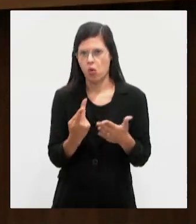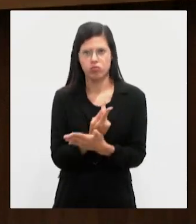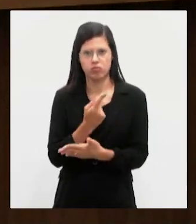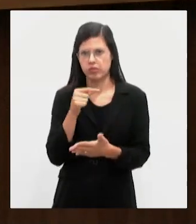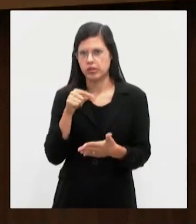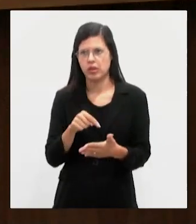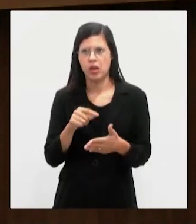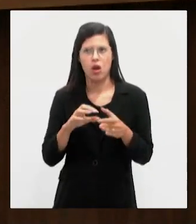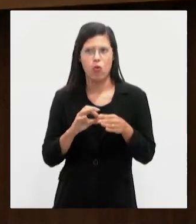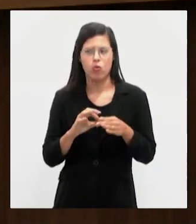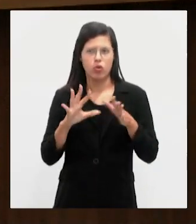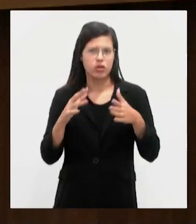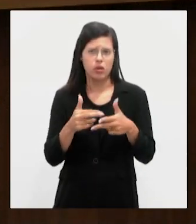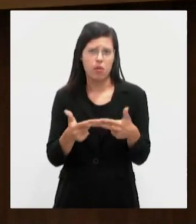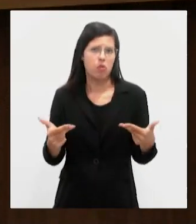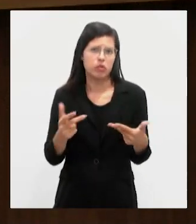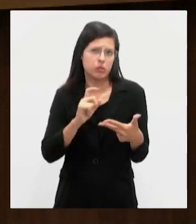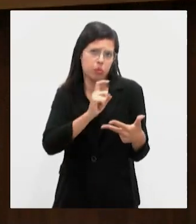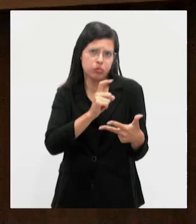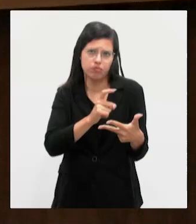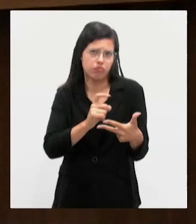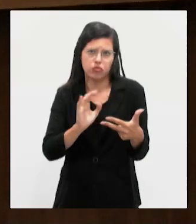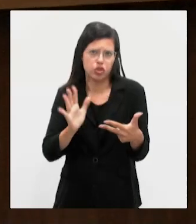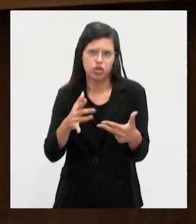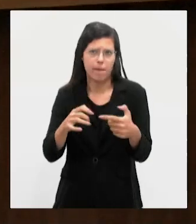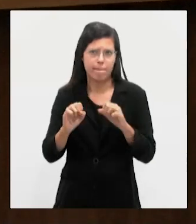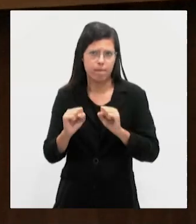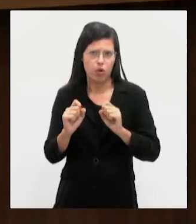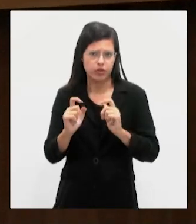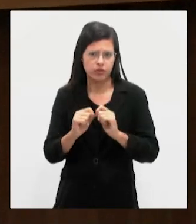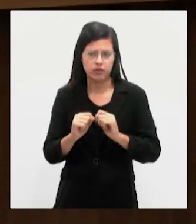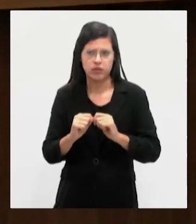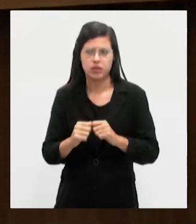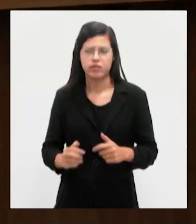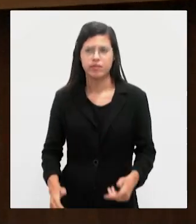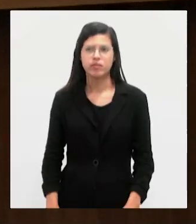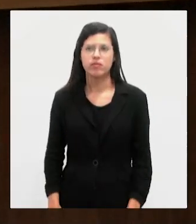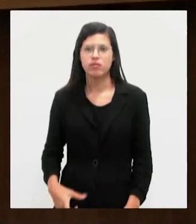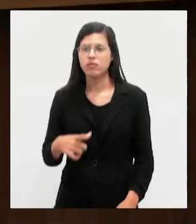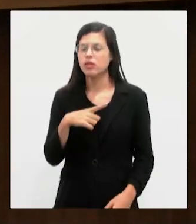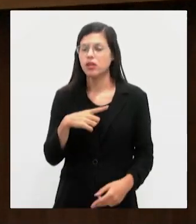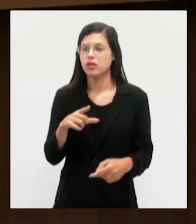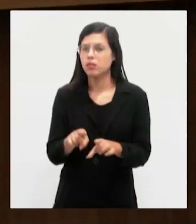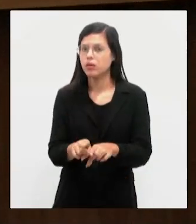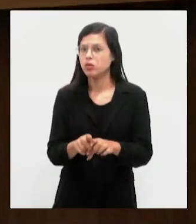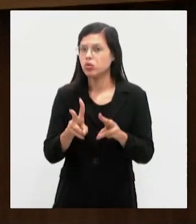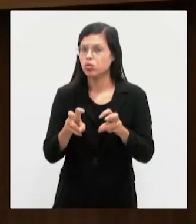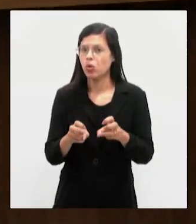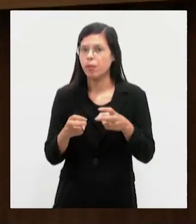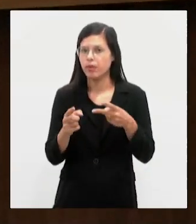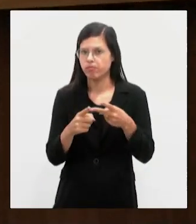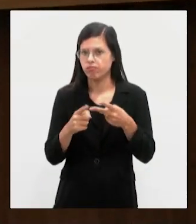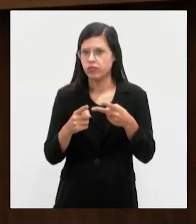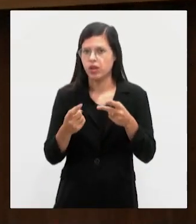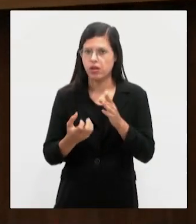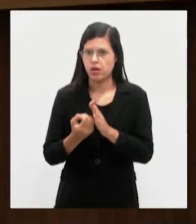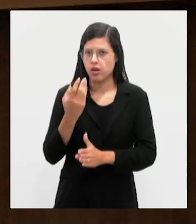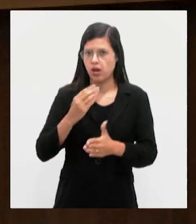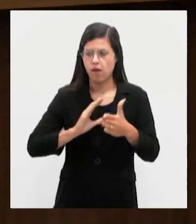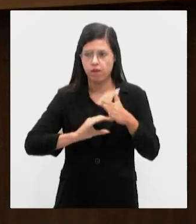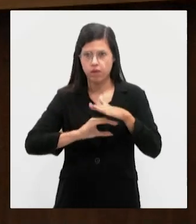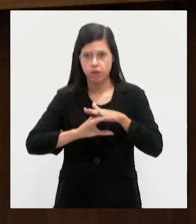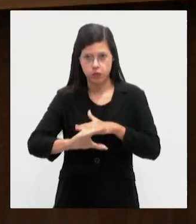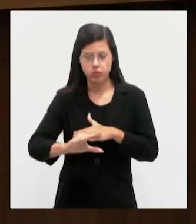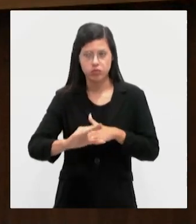a gente autorizar uma coisa que o Poder Executivo já está autorizado. E tem a questão da criação de fundo, que há uma discussão, mas o deputado Luiz